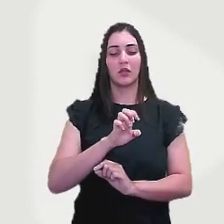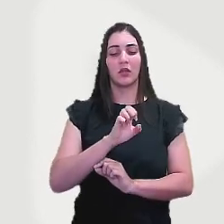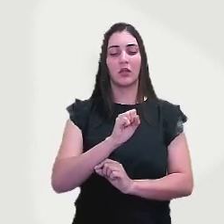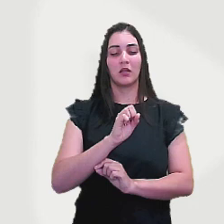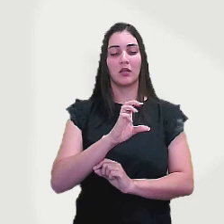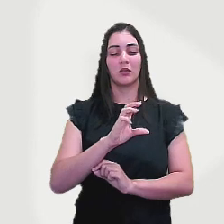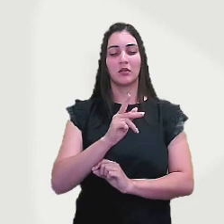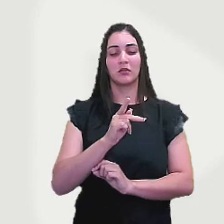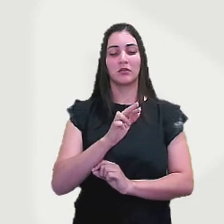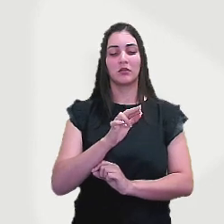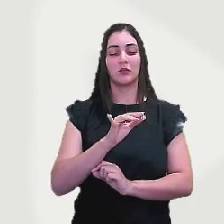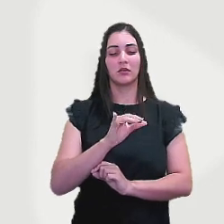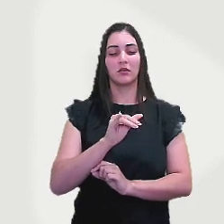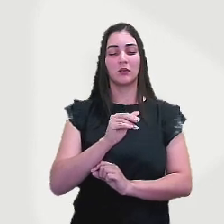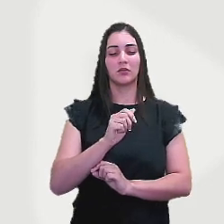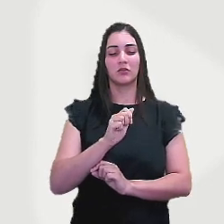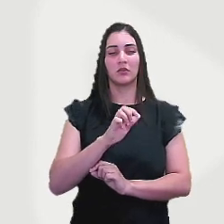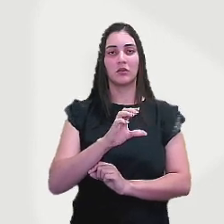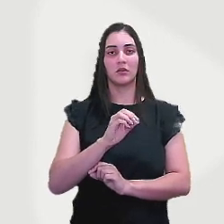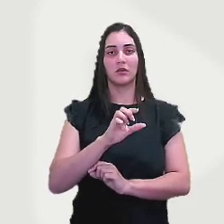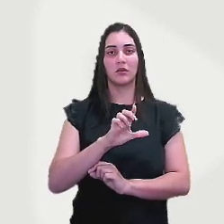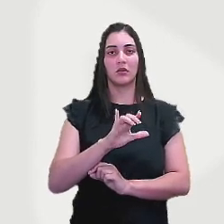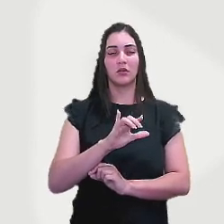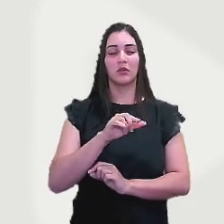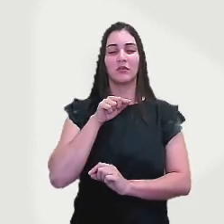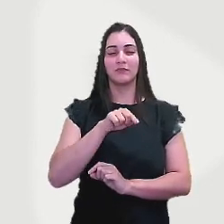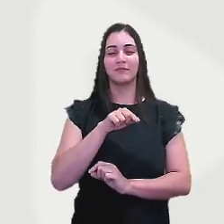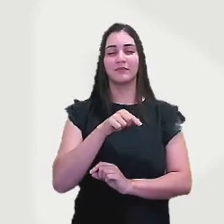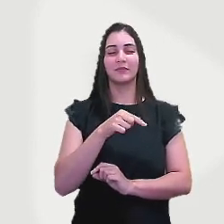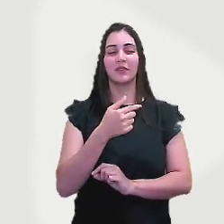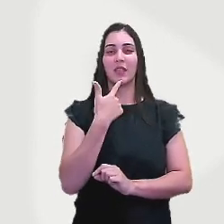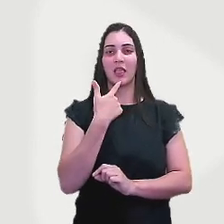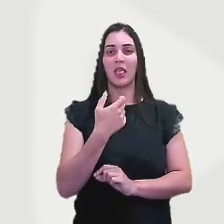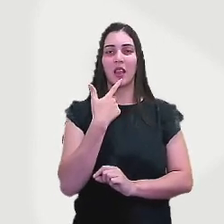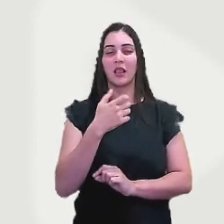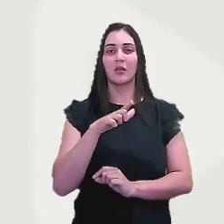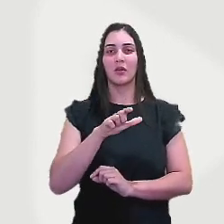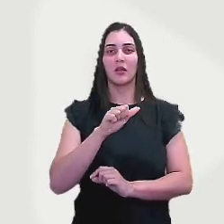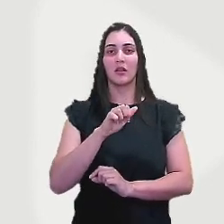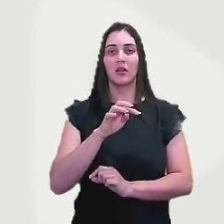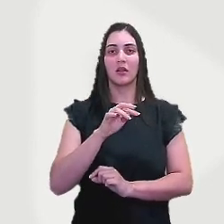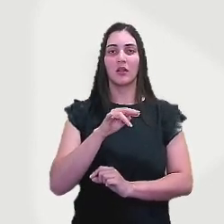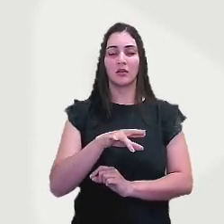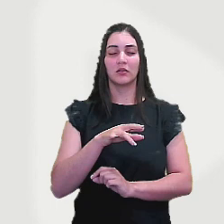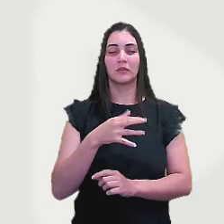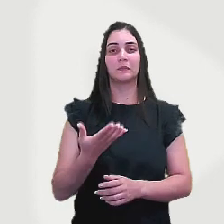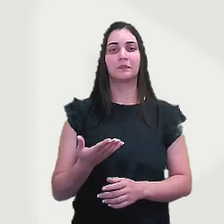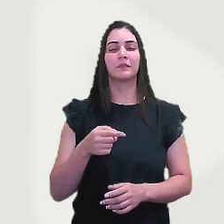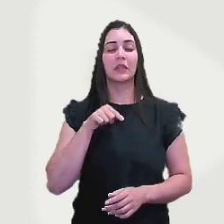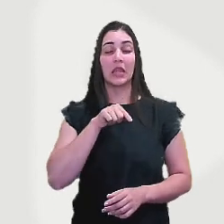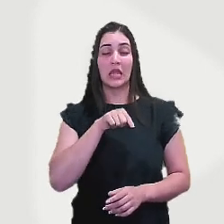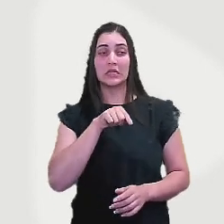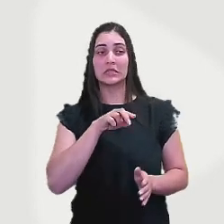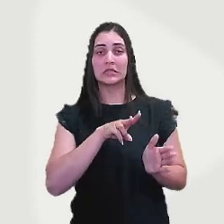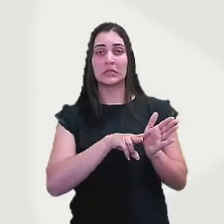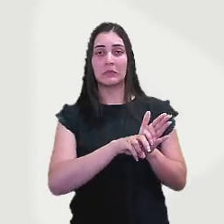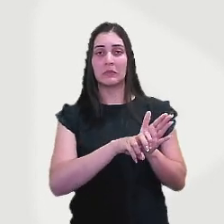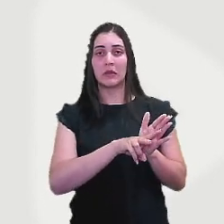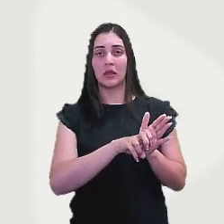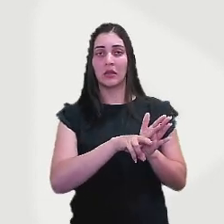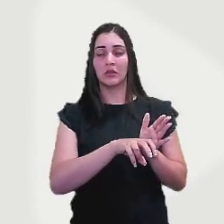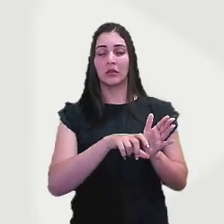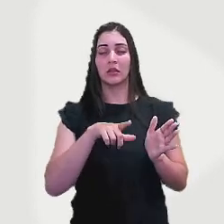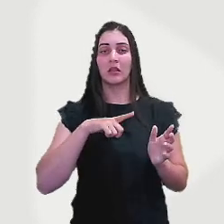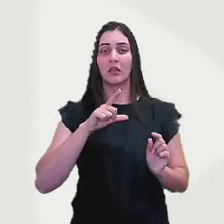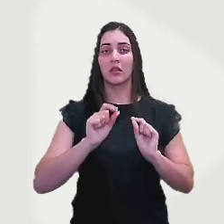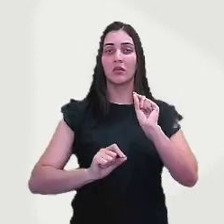pessoas liam isso aí como Escherichia coli, mas como está em latim, a gente chama Escherichia coli, tá? Então, essa bactéria, gente, o que é que ela tem?